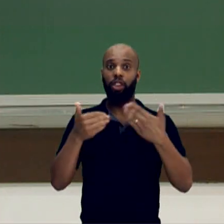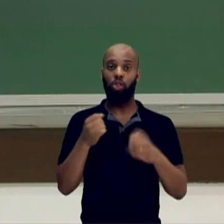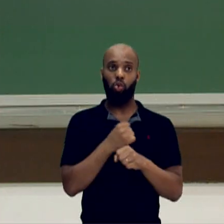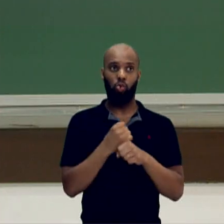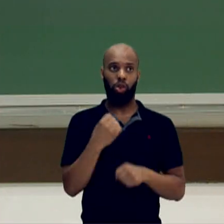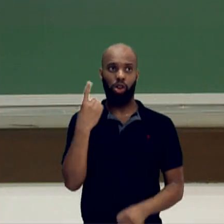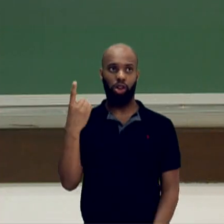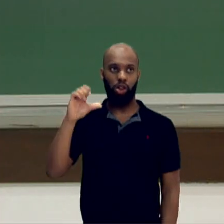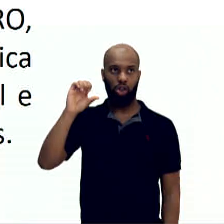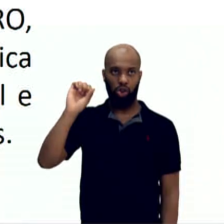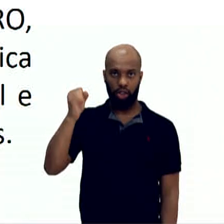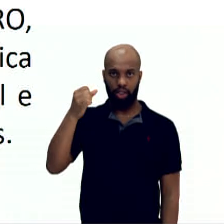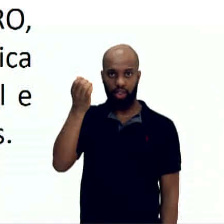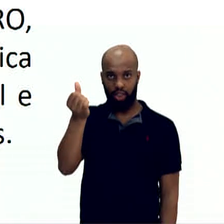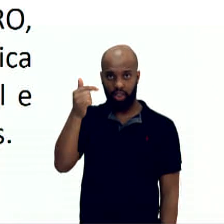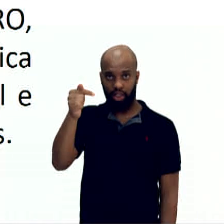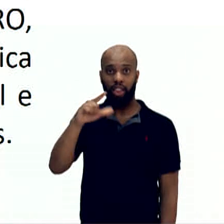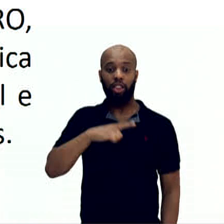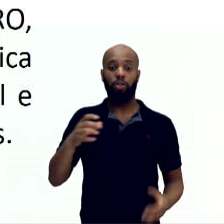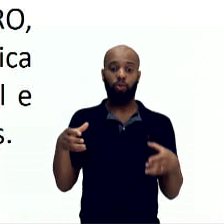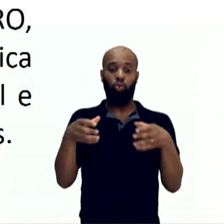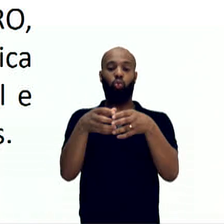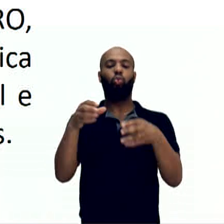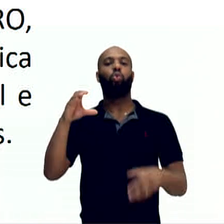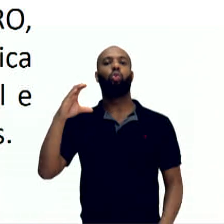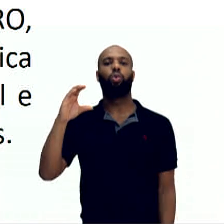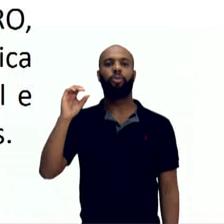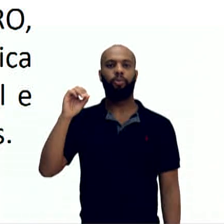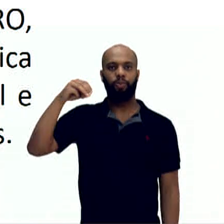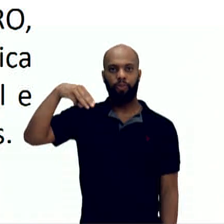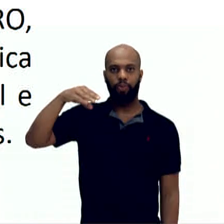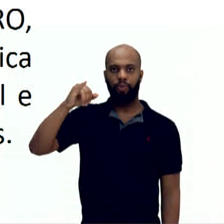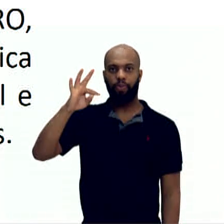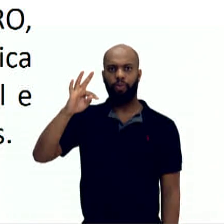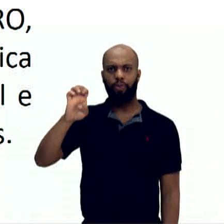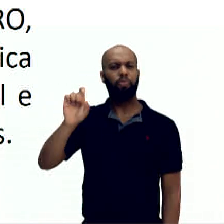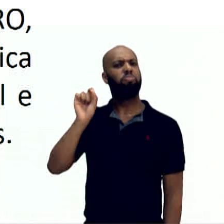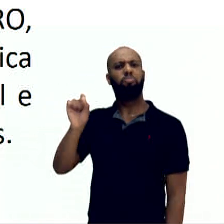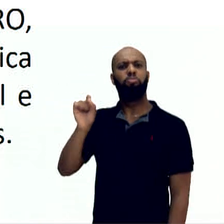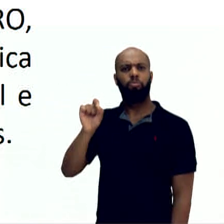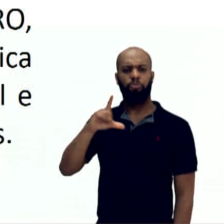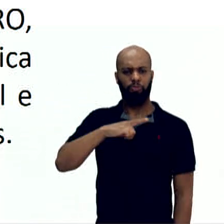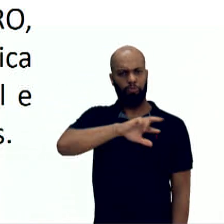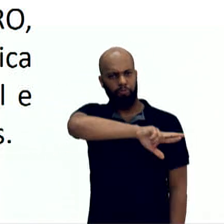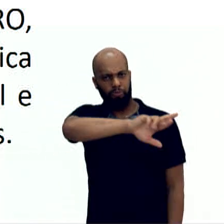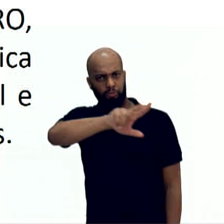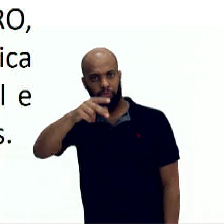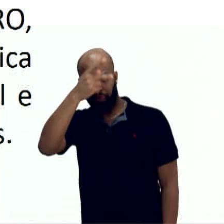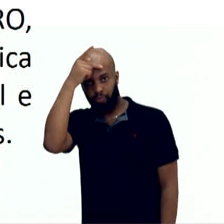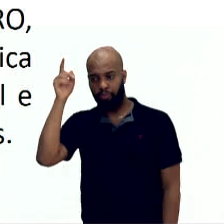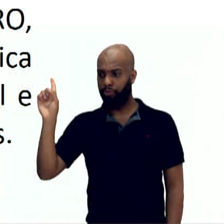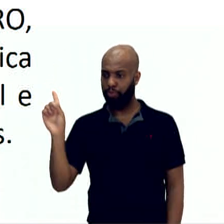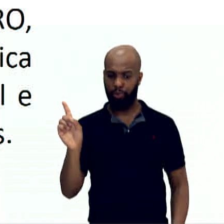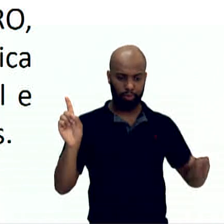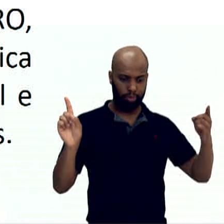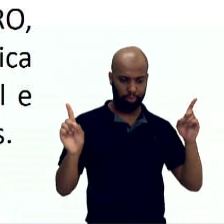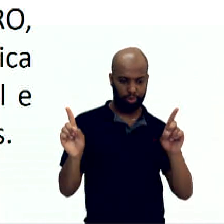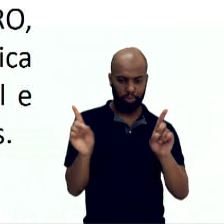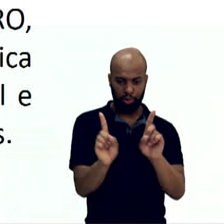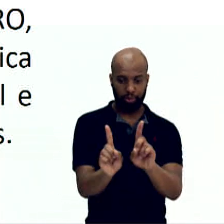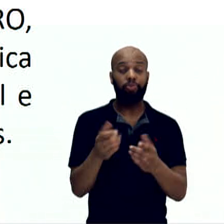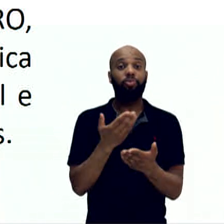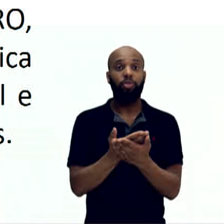certo? Só que se eu era uma pessoa que eu tinha mais posses, ou seja, mais dinheiro, eu podia ter um pedaço de terra